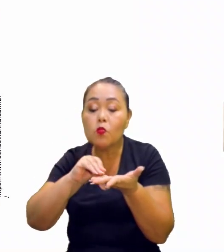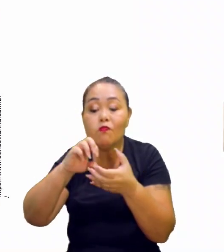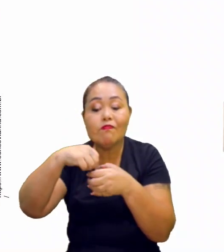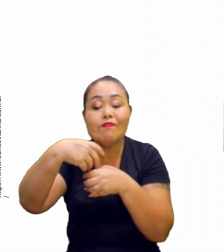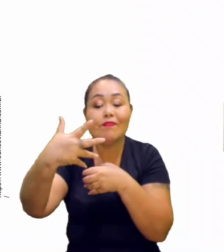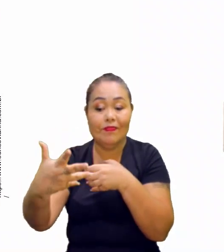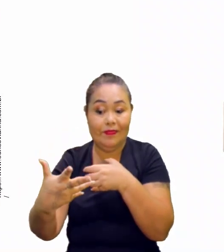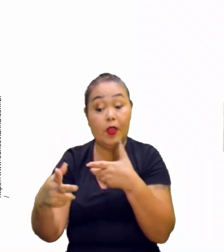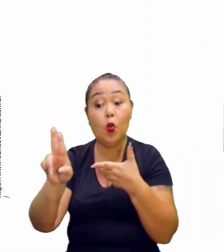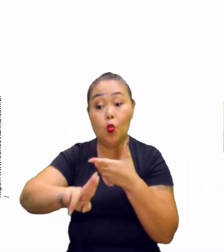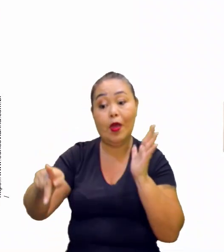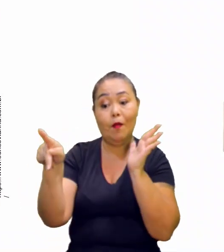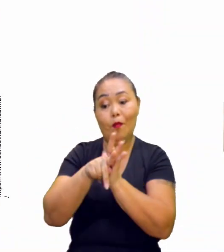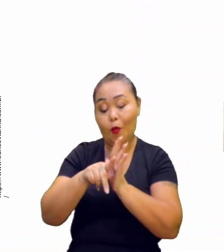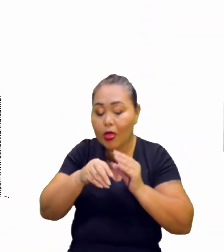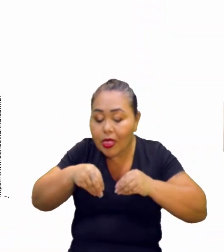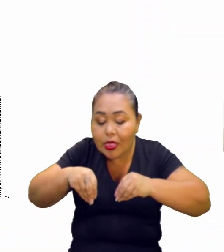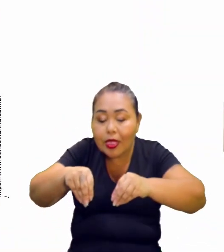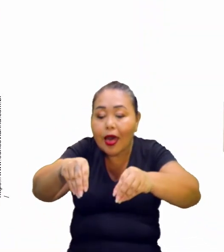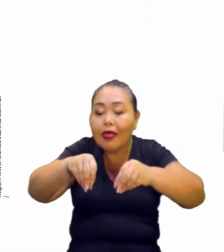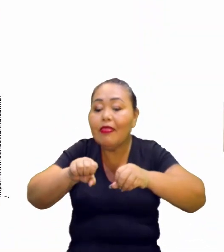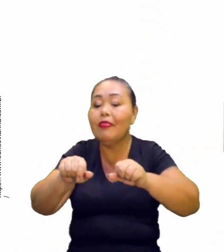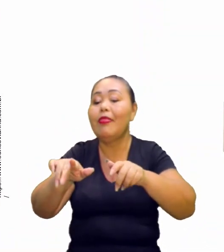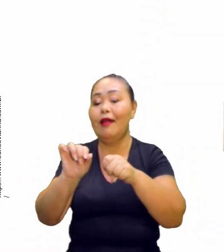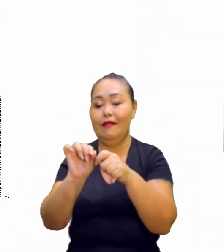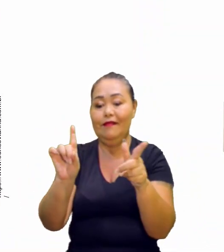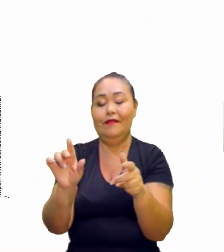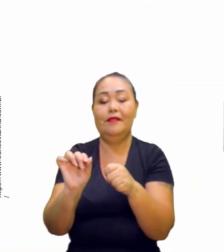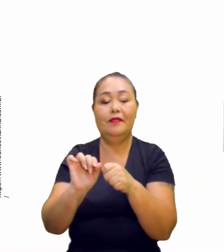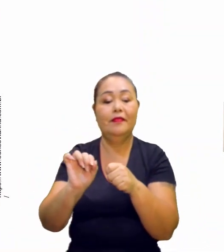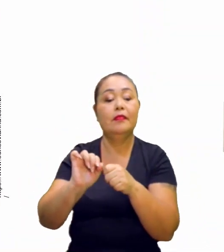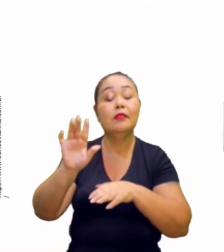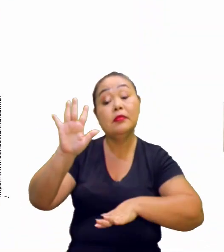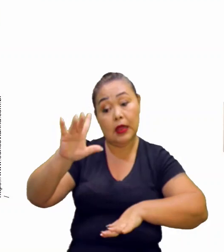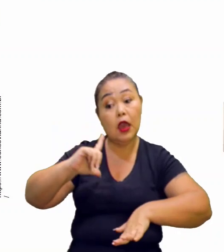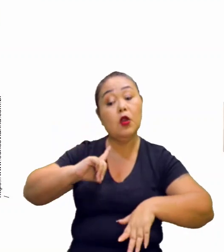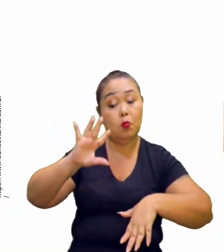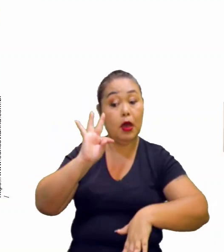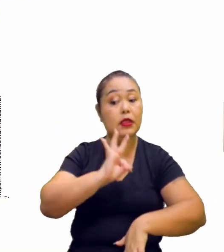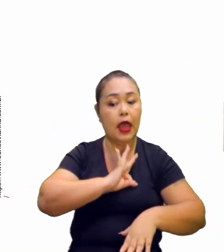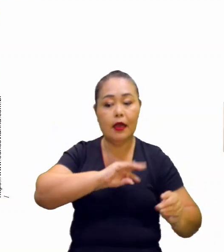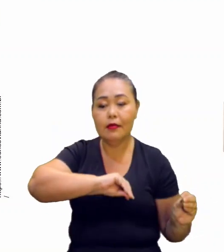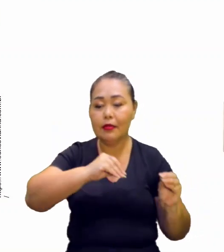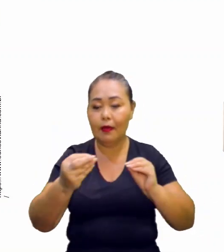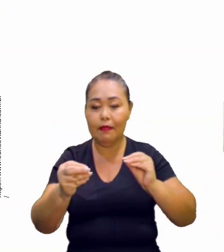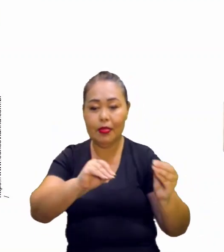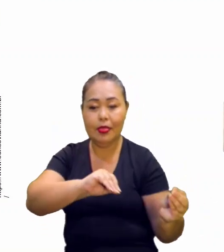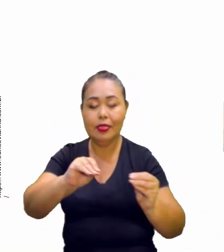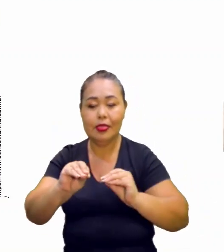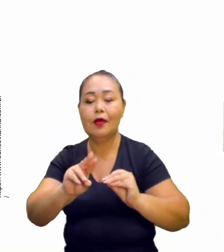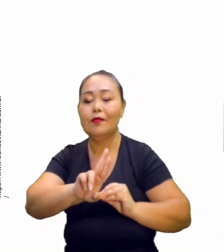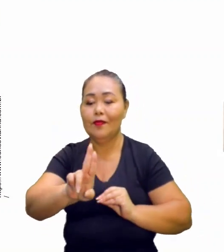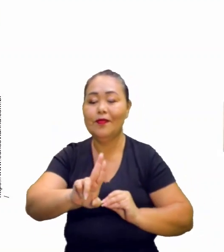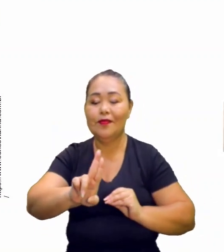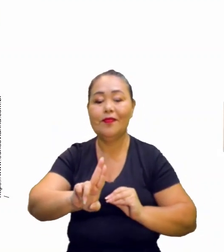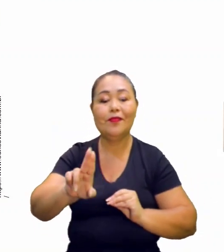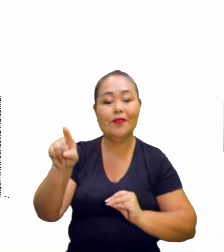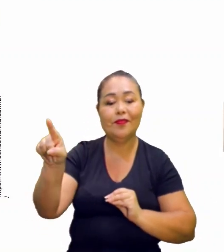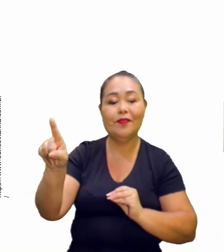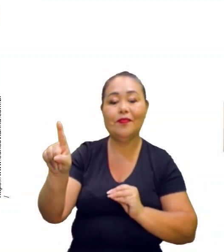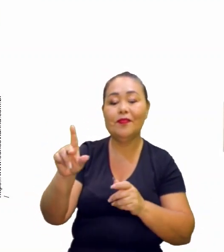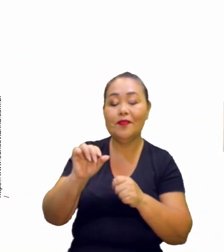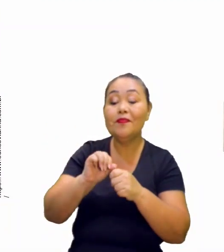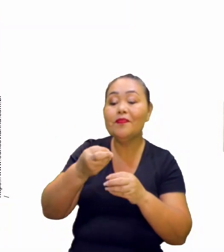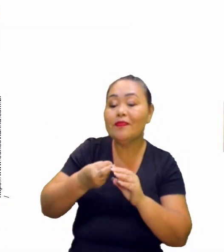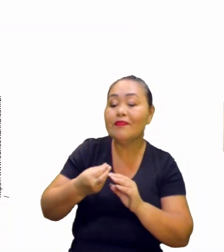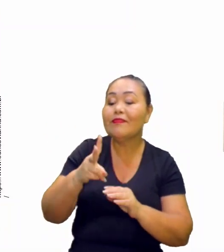insumos externos, tá bom? Para isso, a gente tem algumas técnicas de manejo aplicadas diretamente para esses grupos de vegetais que